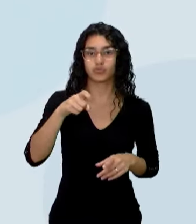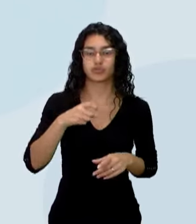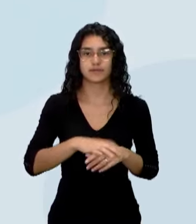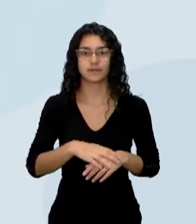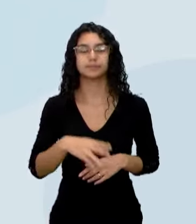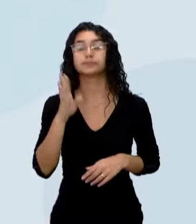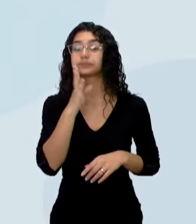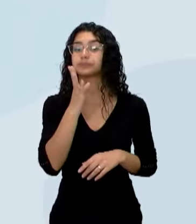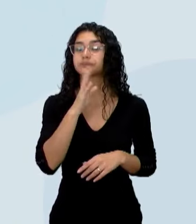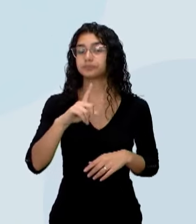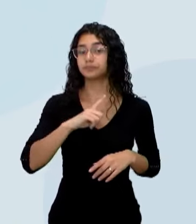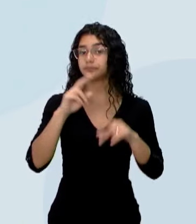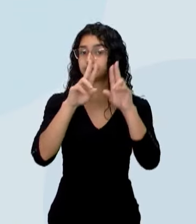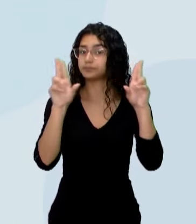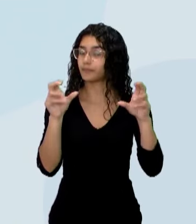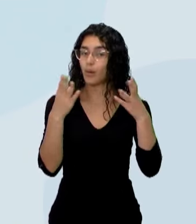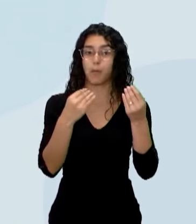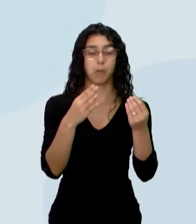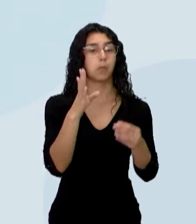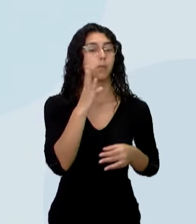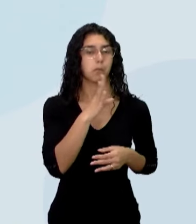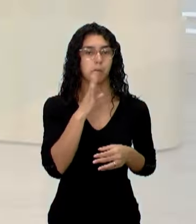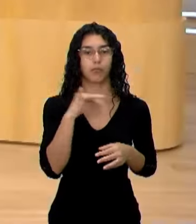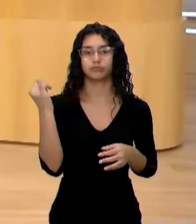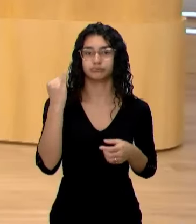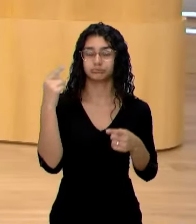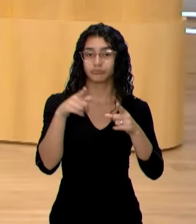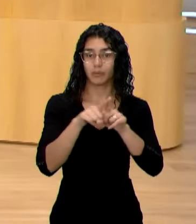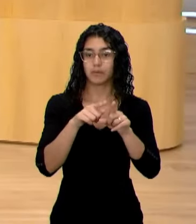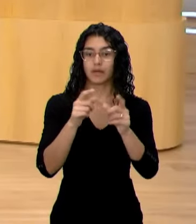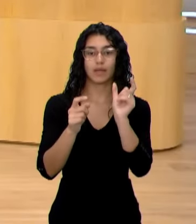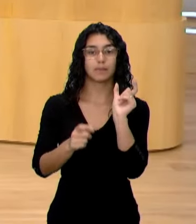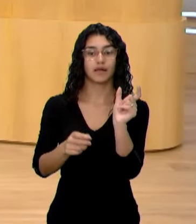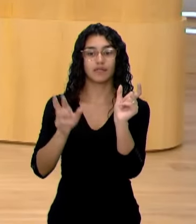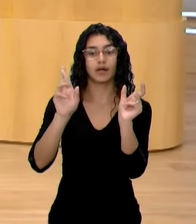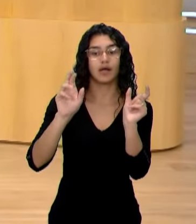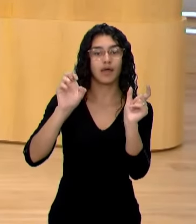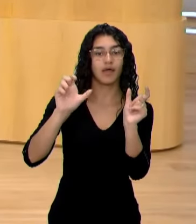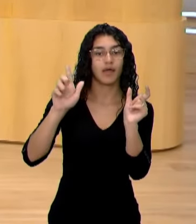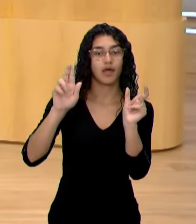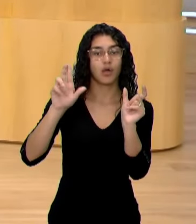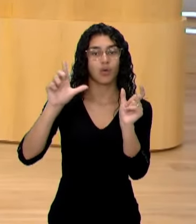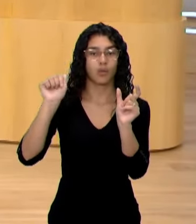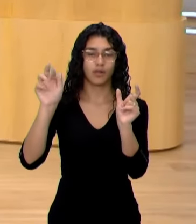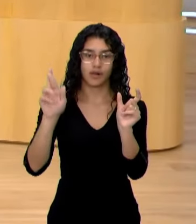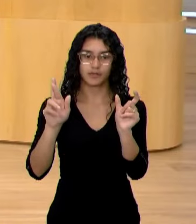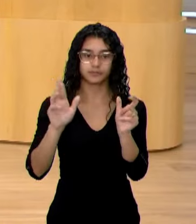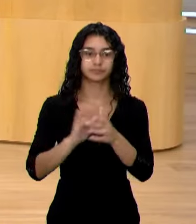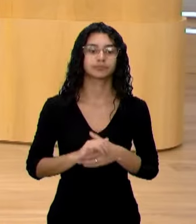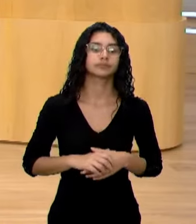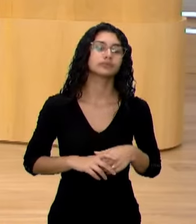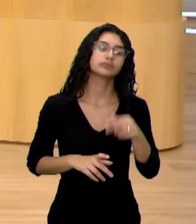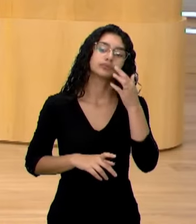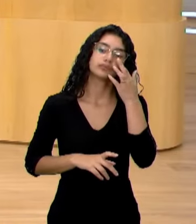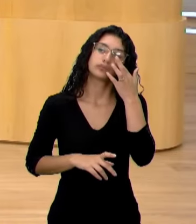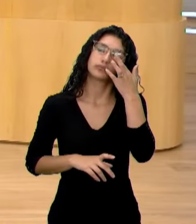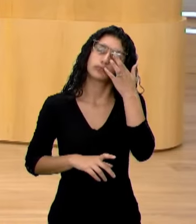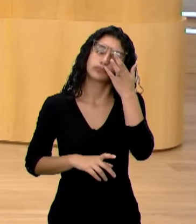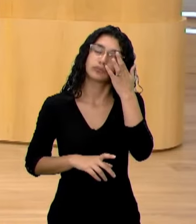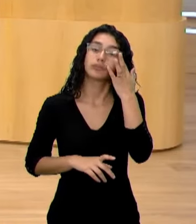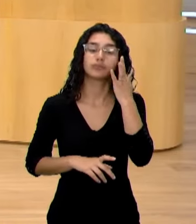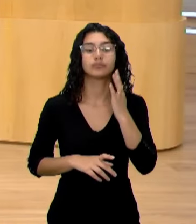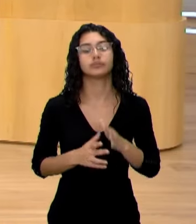E tem um termo aí muito interessante nesse exercício, que é a palavra regular. Isso. Né? Ô, Tony, você teve uma ideia melhor que eu, Tony.